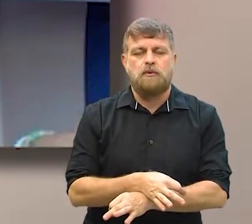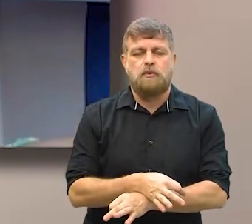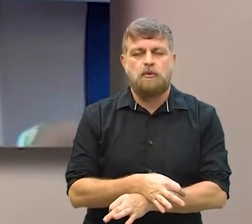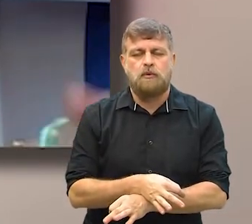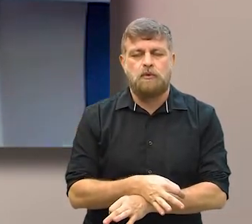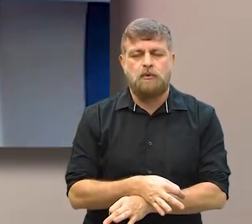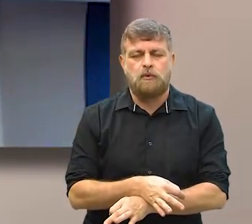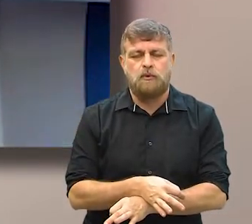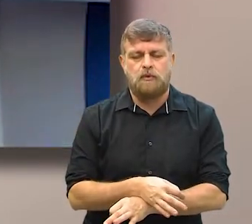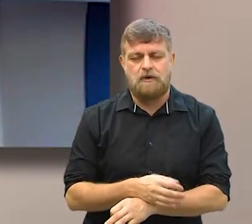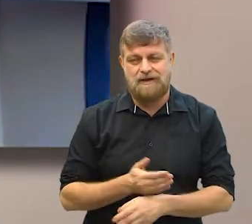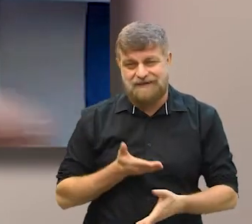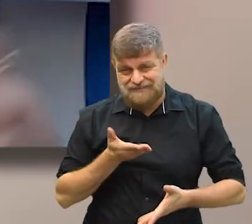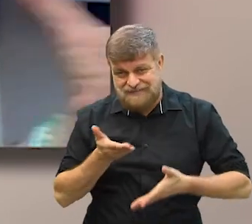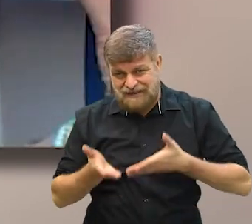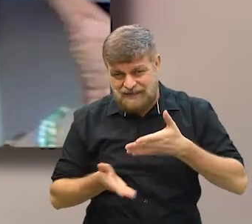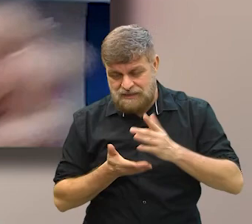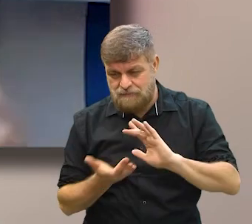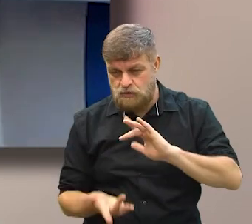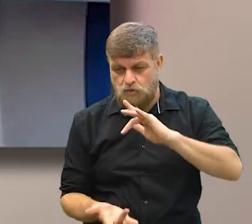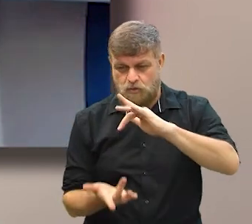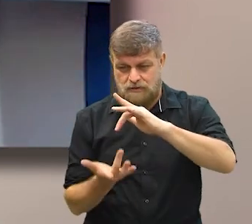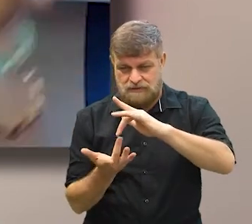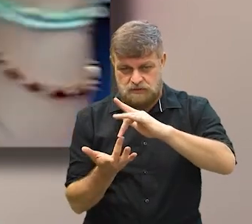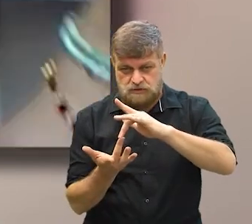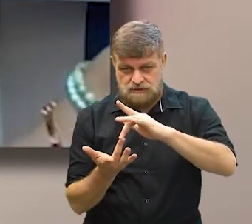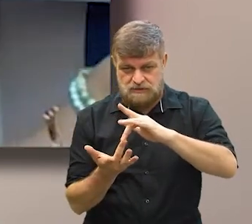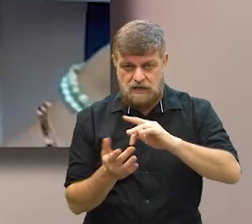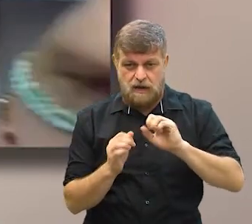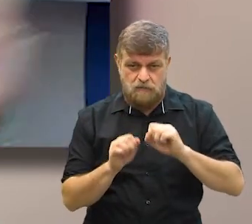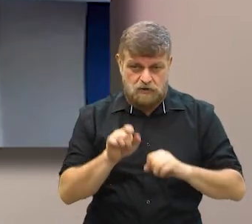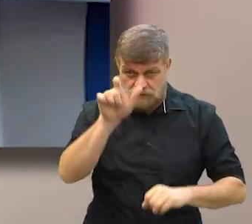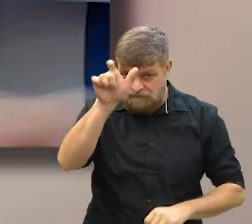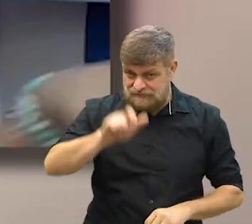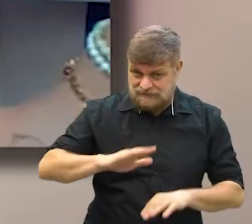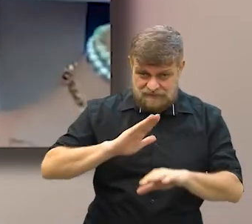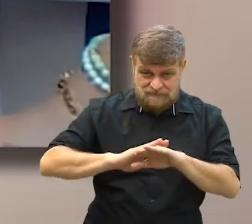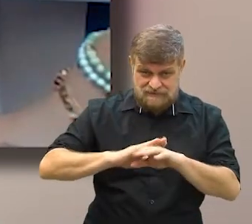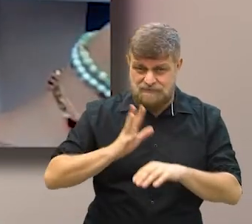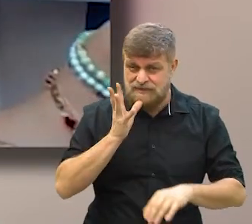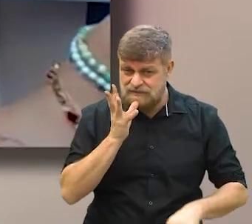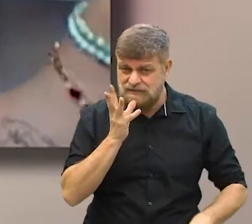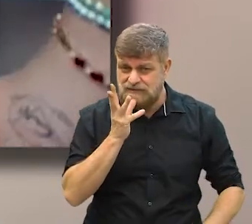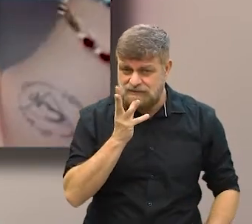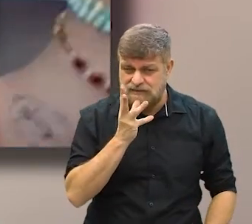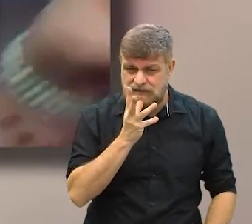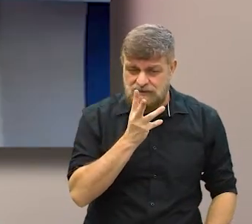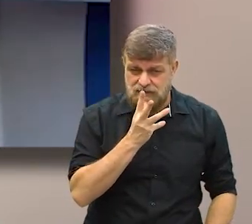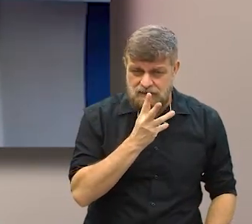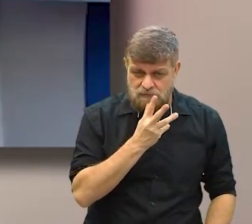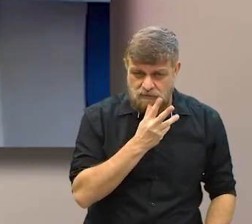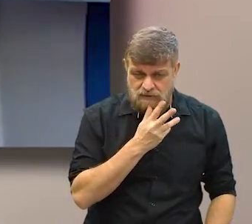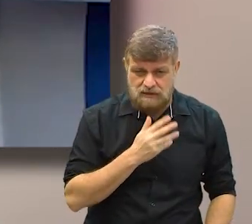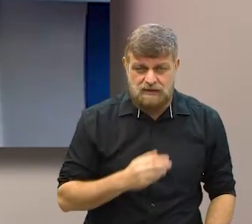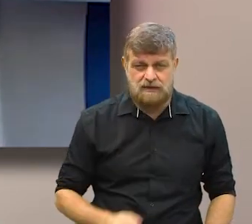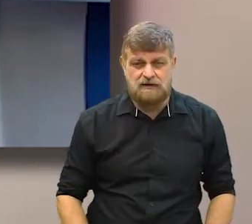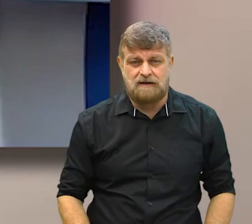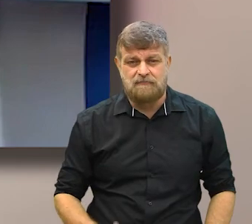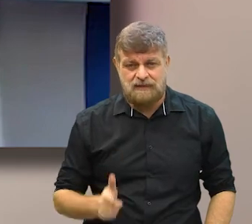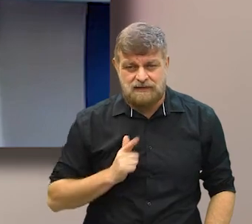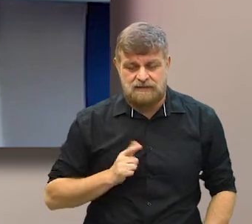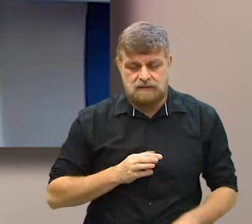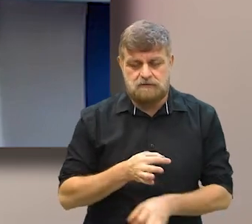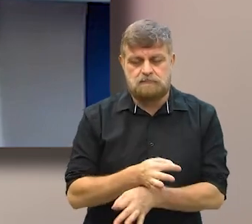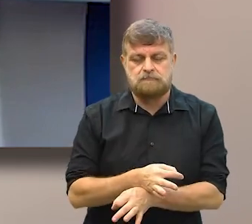um tratamento com terapia holística você pode até não fazer, mas vai demorar mais, mas que não passe